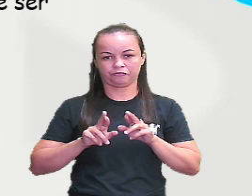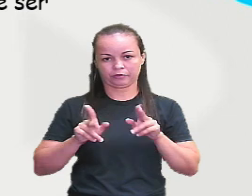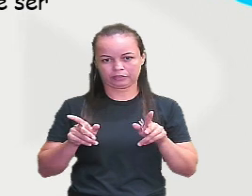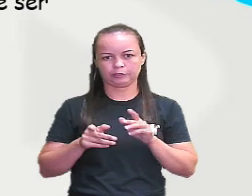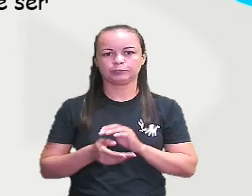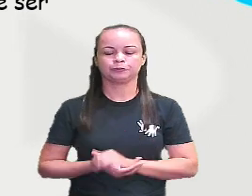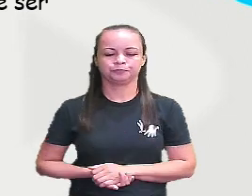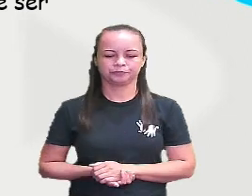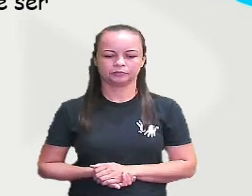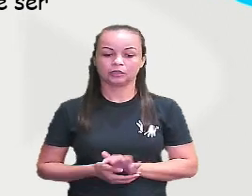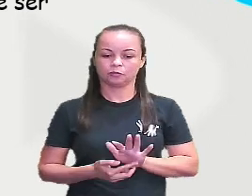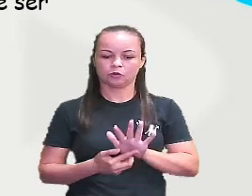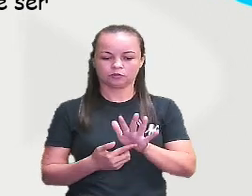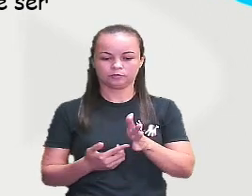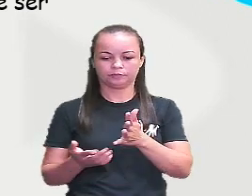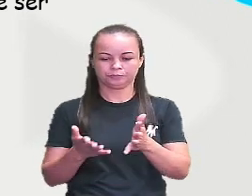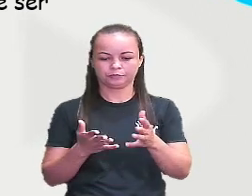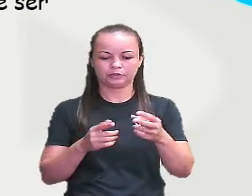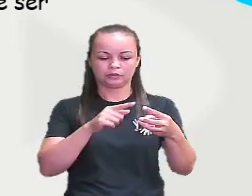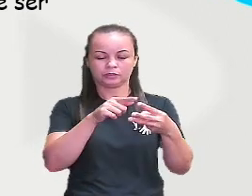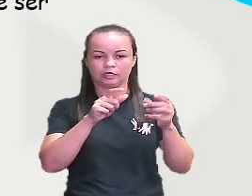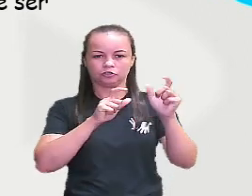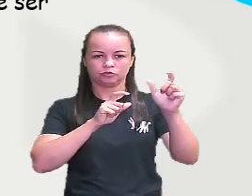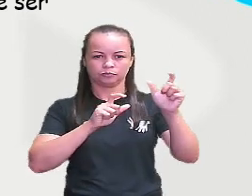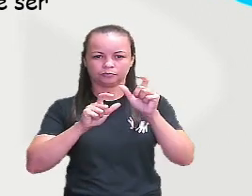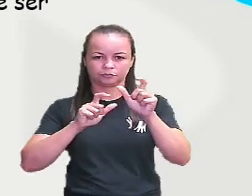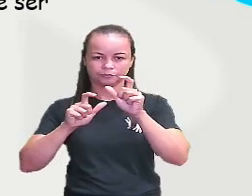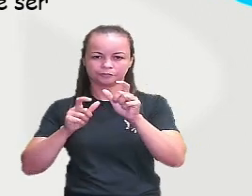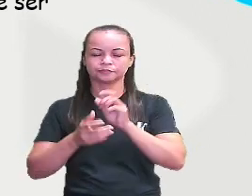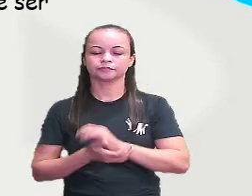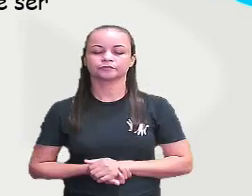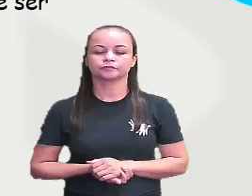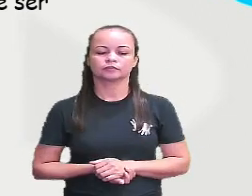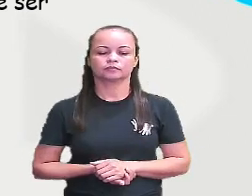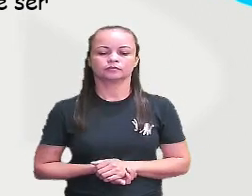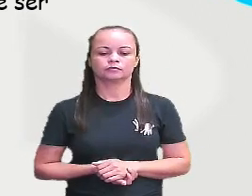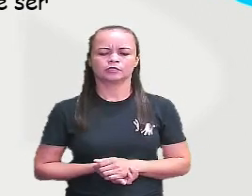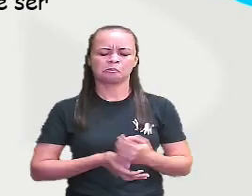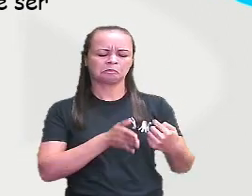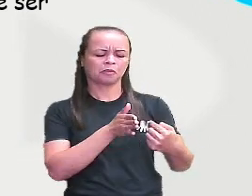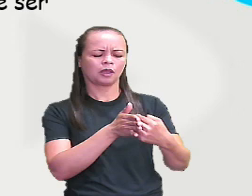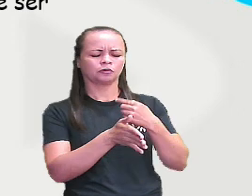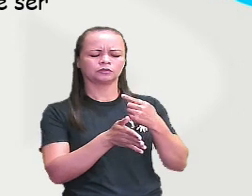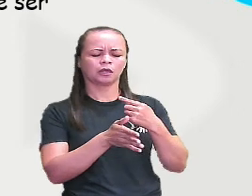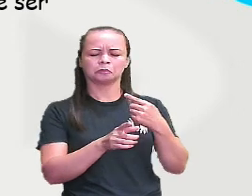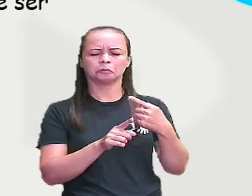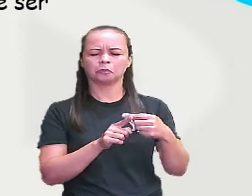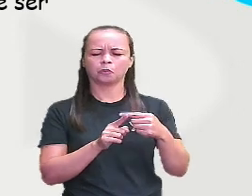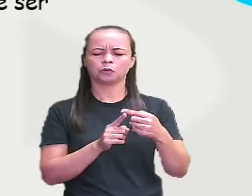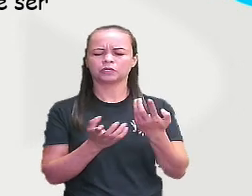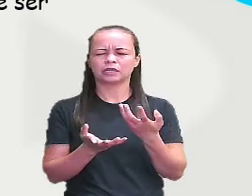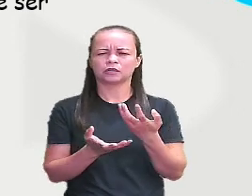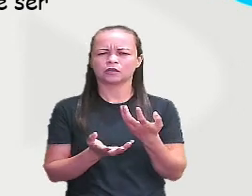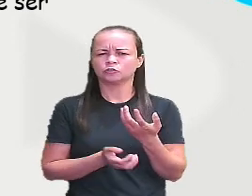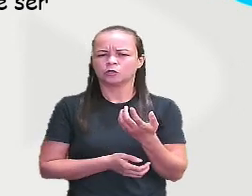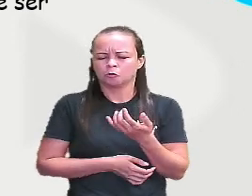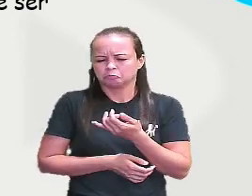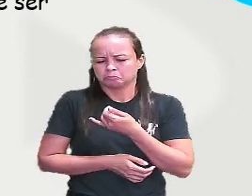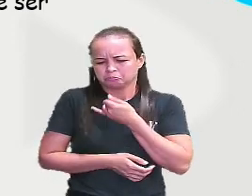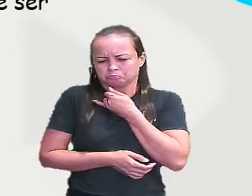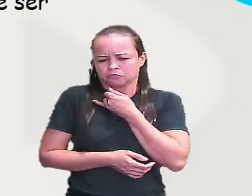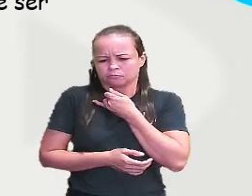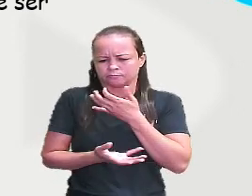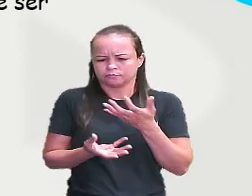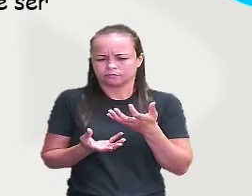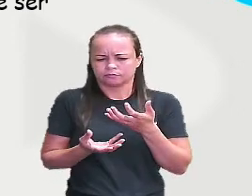pouco, ó. Em três quadrinhos. Então vamos lá. Perguntaram-me por que sou tão mal-humorada.